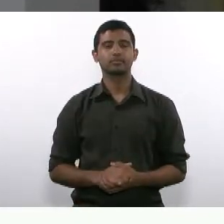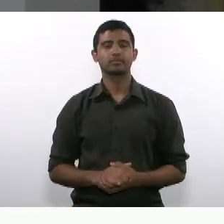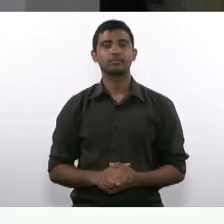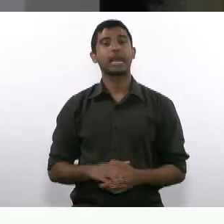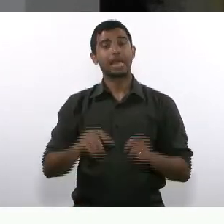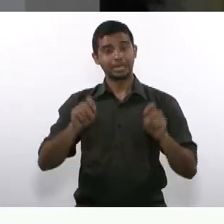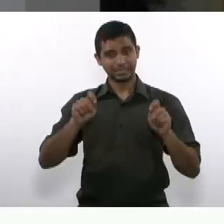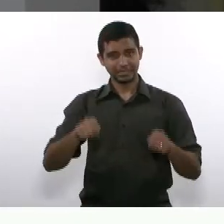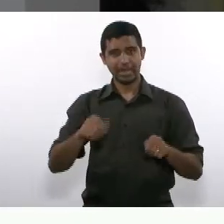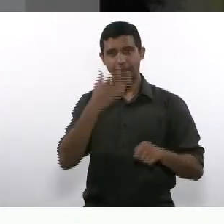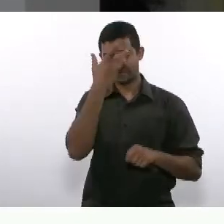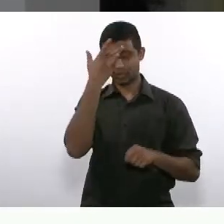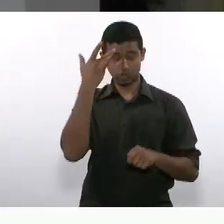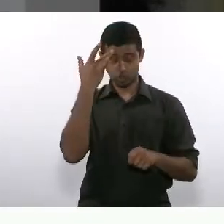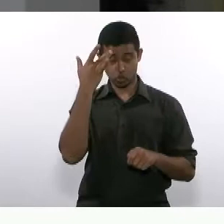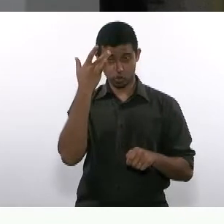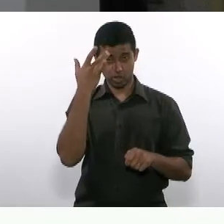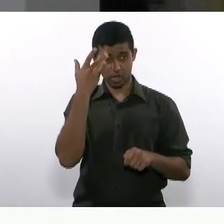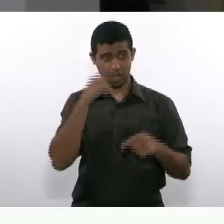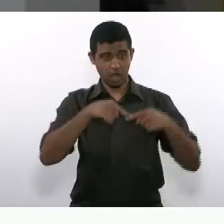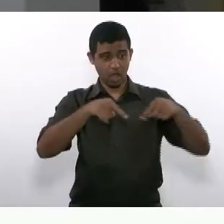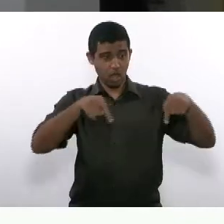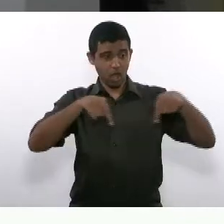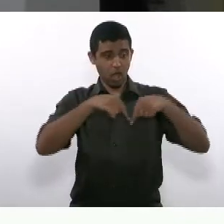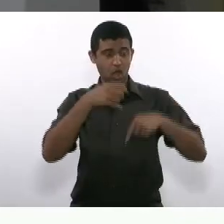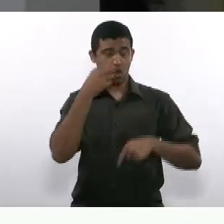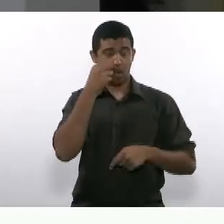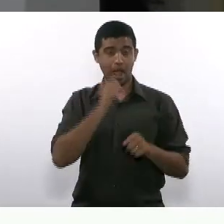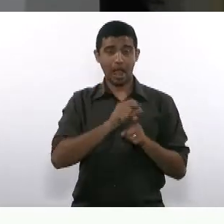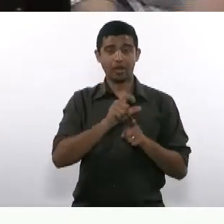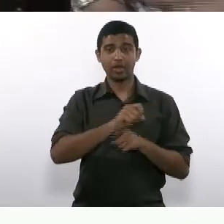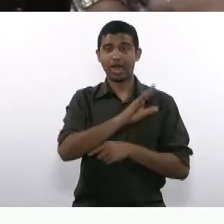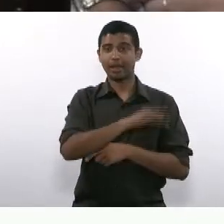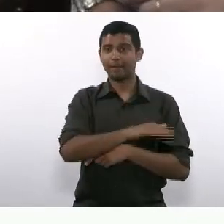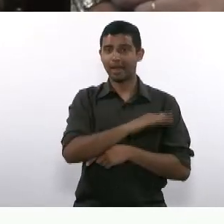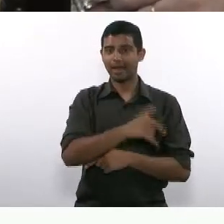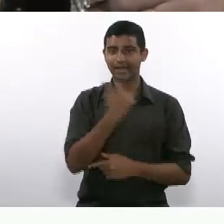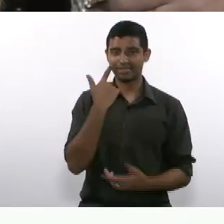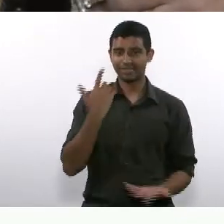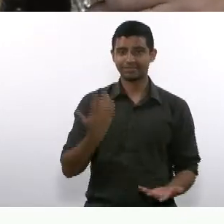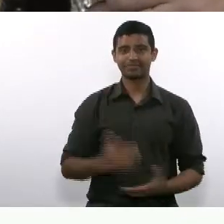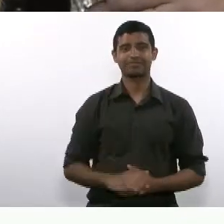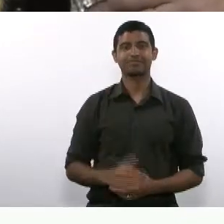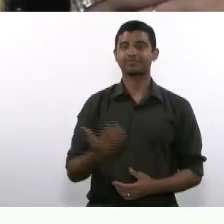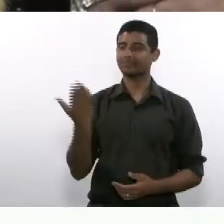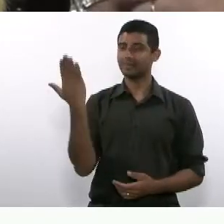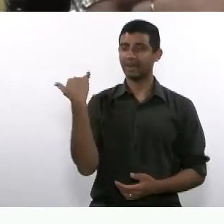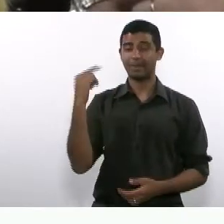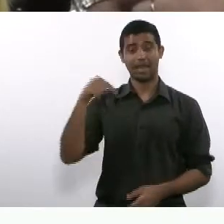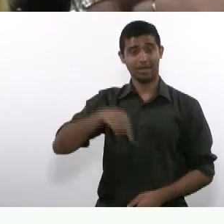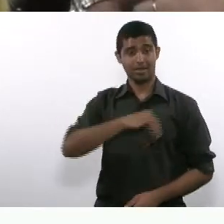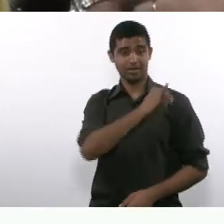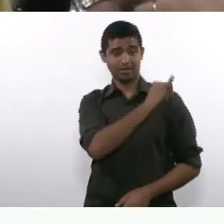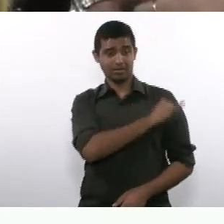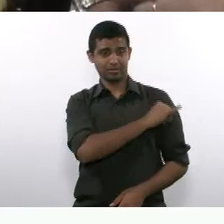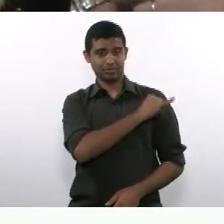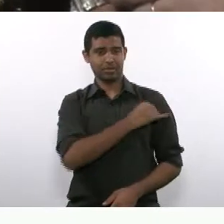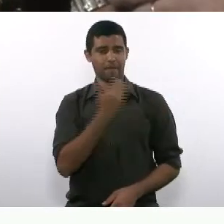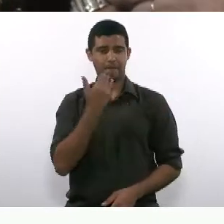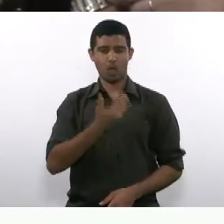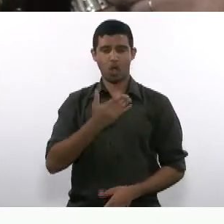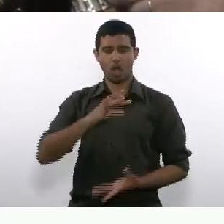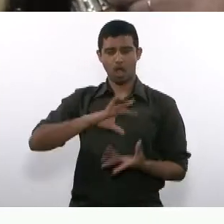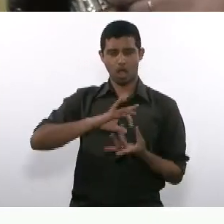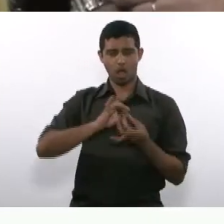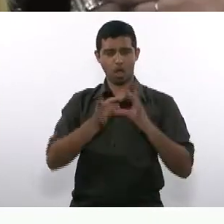mais baratas e isso ajuda na fase de captação. No passado, o Estado do Rio de Janeiro, em função da Olimpíada